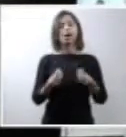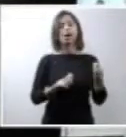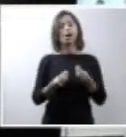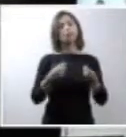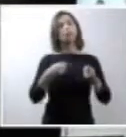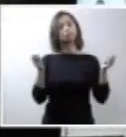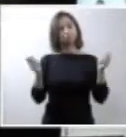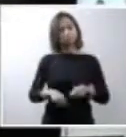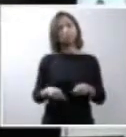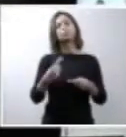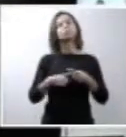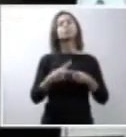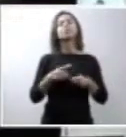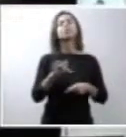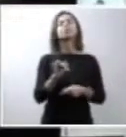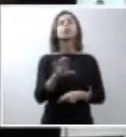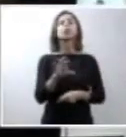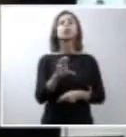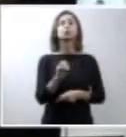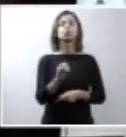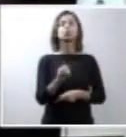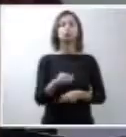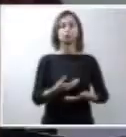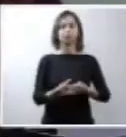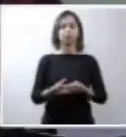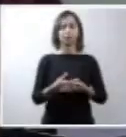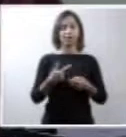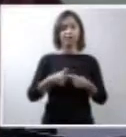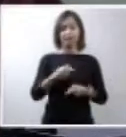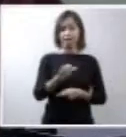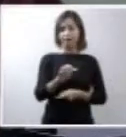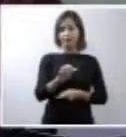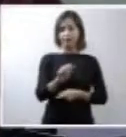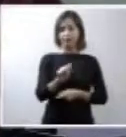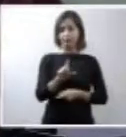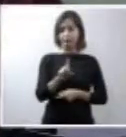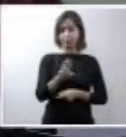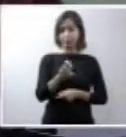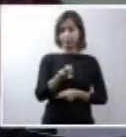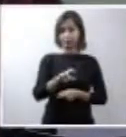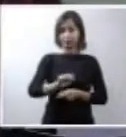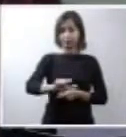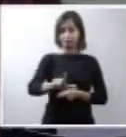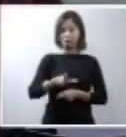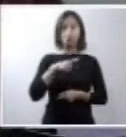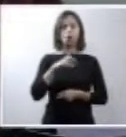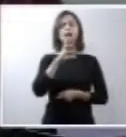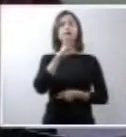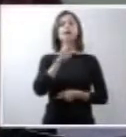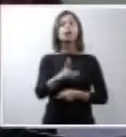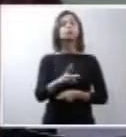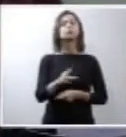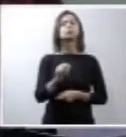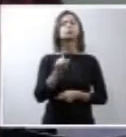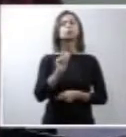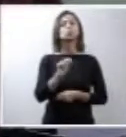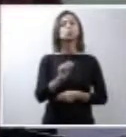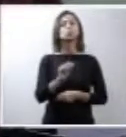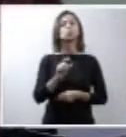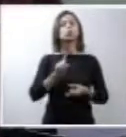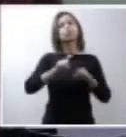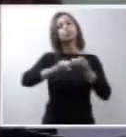elaborados pela adrenal do feto. Essa adrenal do feto, ela responderá basicamente na